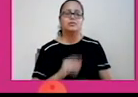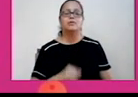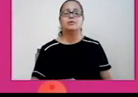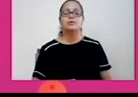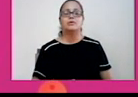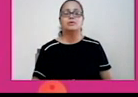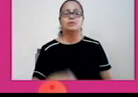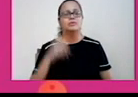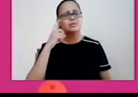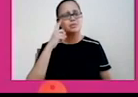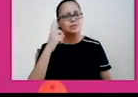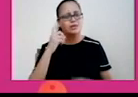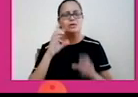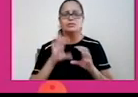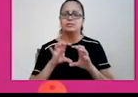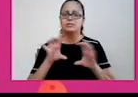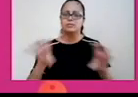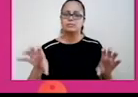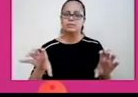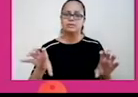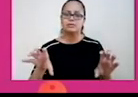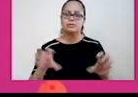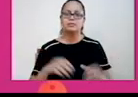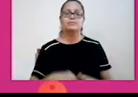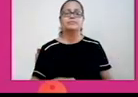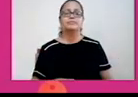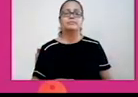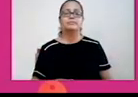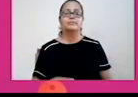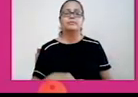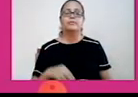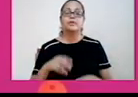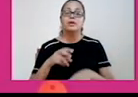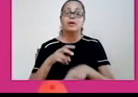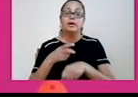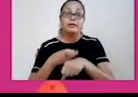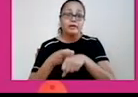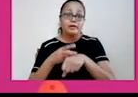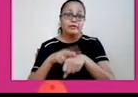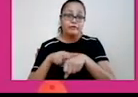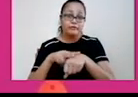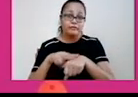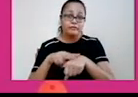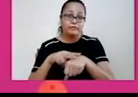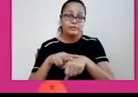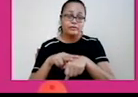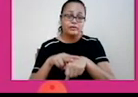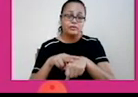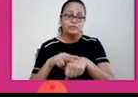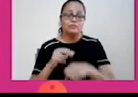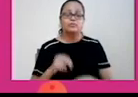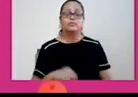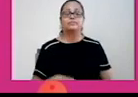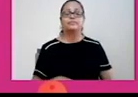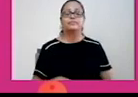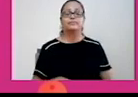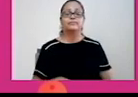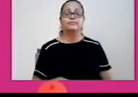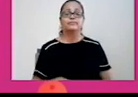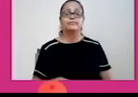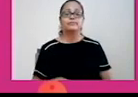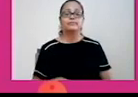esse ideal de separação dos tibetanos, nessa região aqui, ó, verde escura, como a gente pode observar, certo?